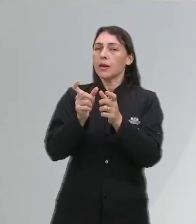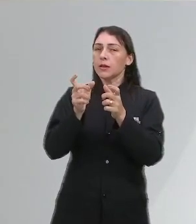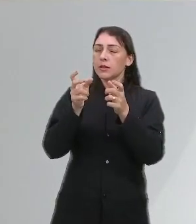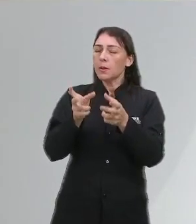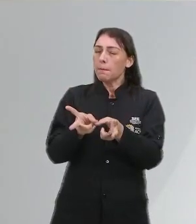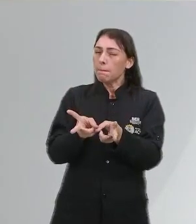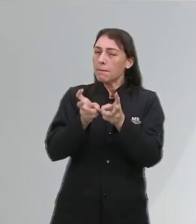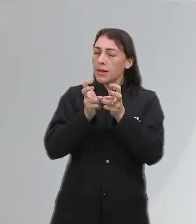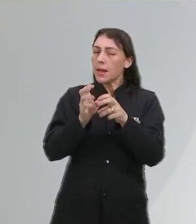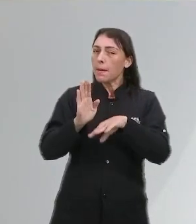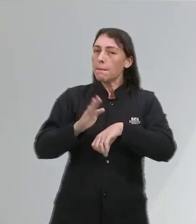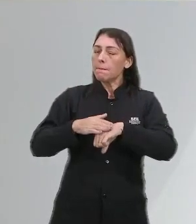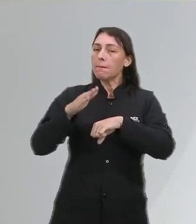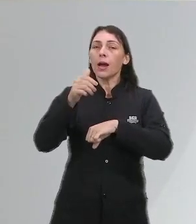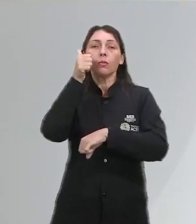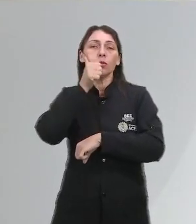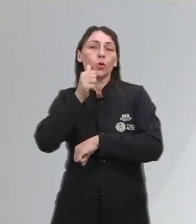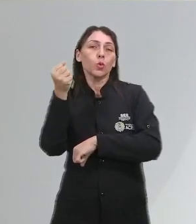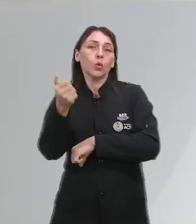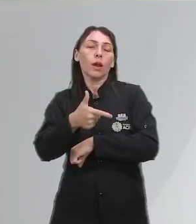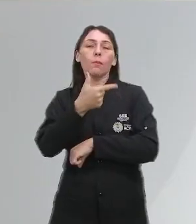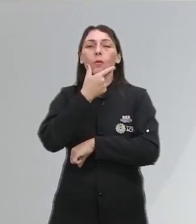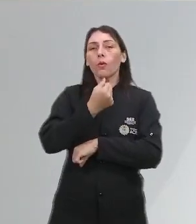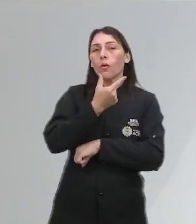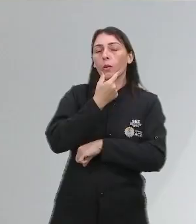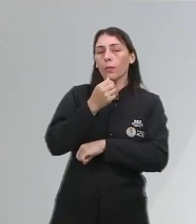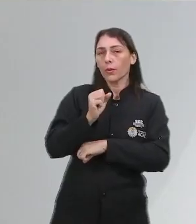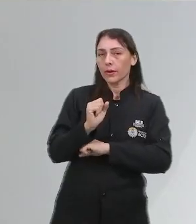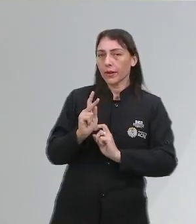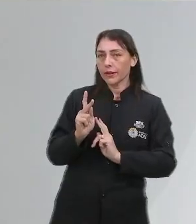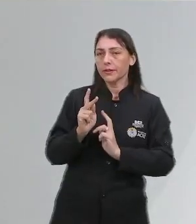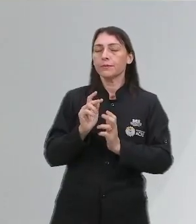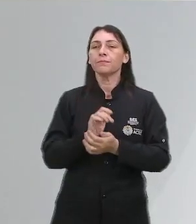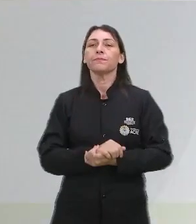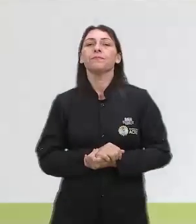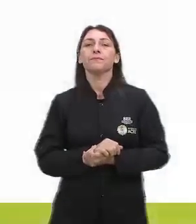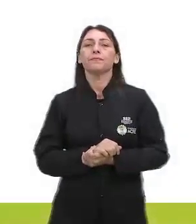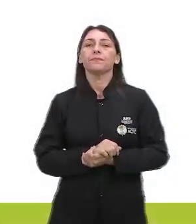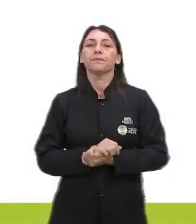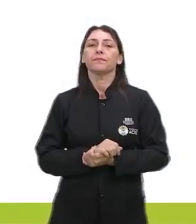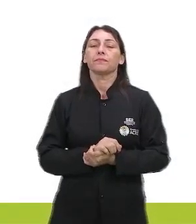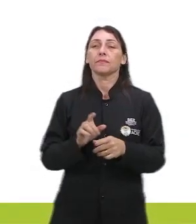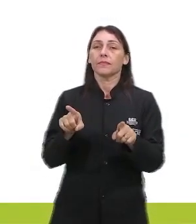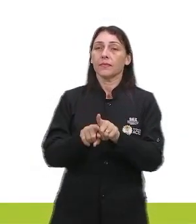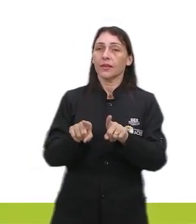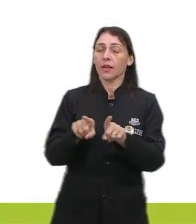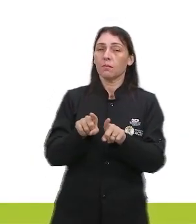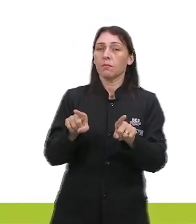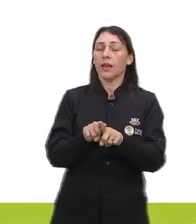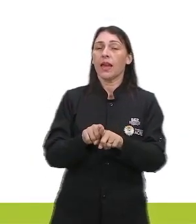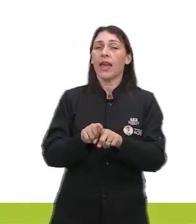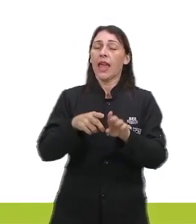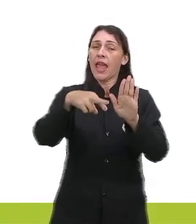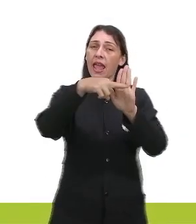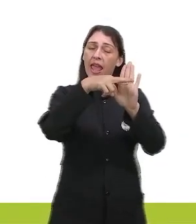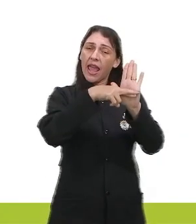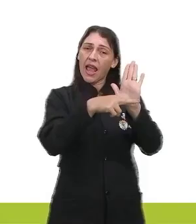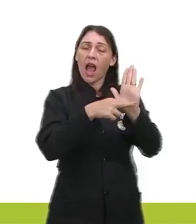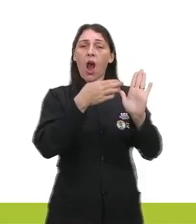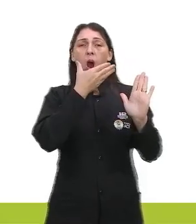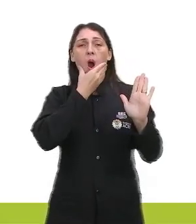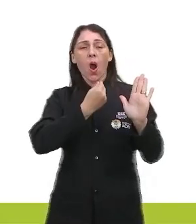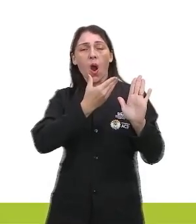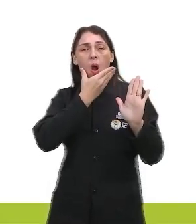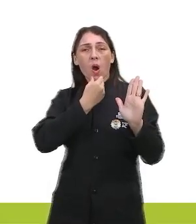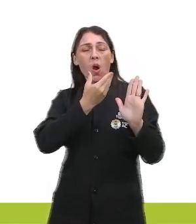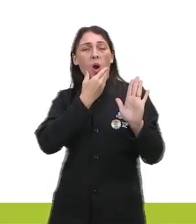é mais direcionado para o público feminino do que para o masculino, tranquilo? Outras questões, estereótipos e pressões, que são normas masculinas tóxicas,